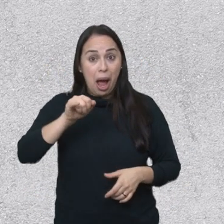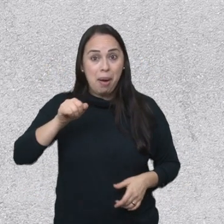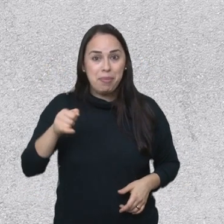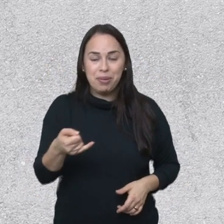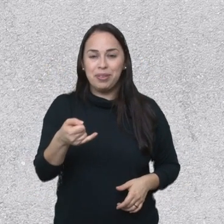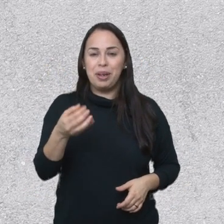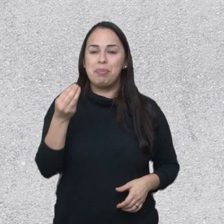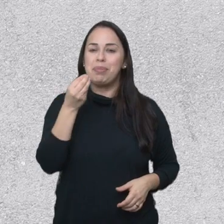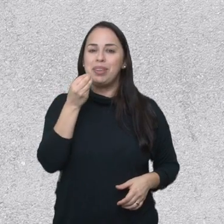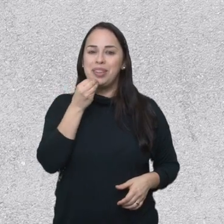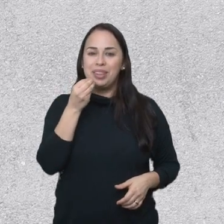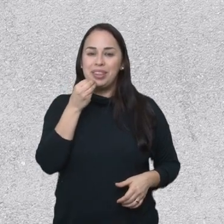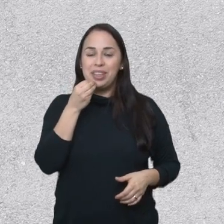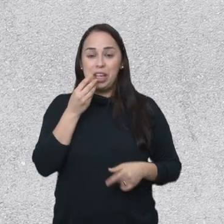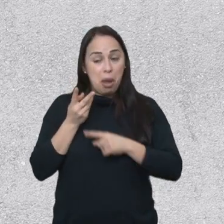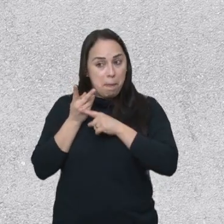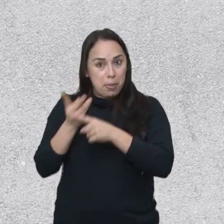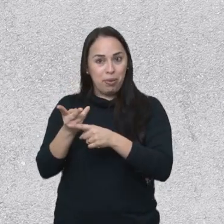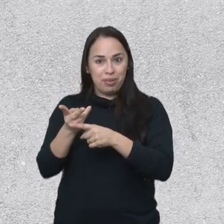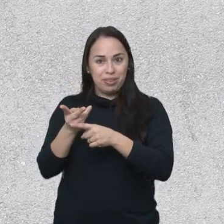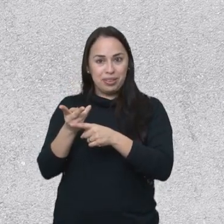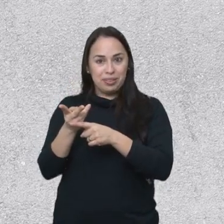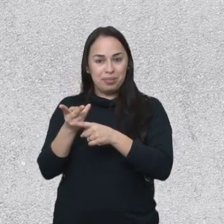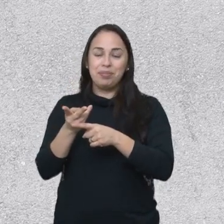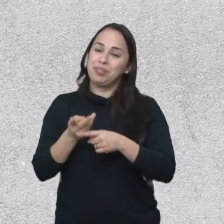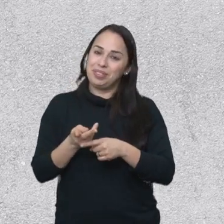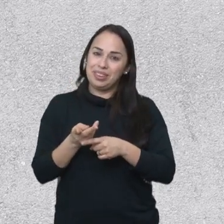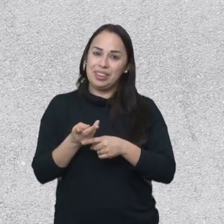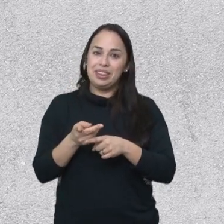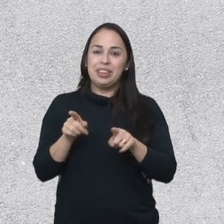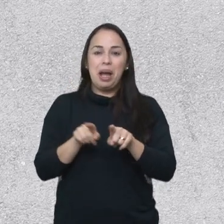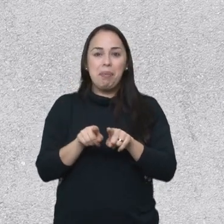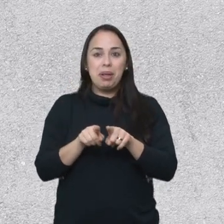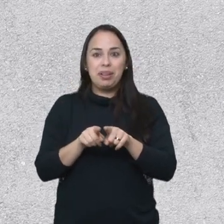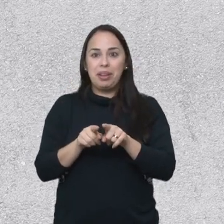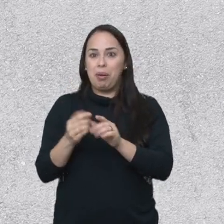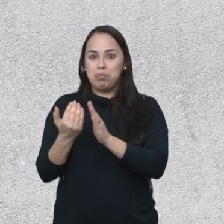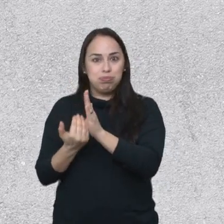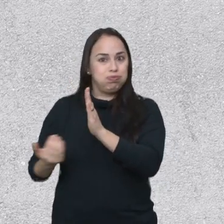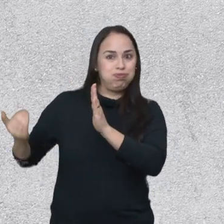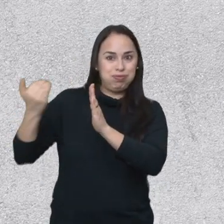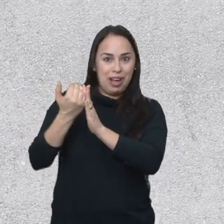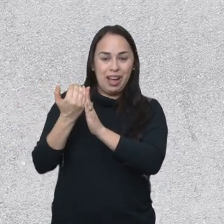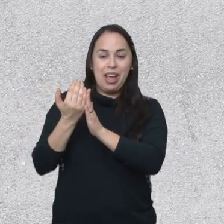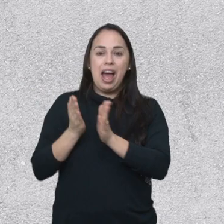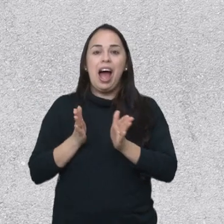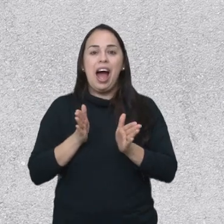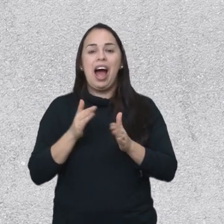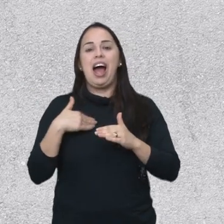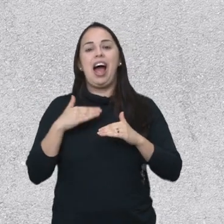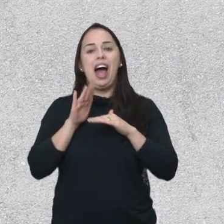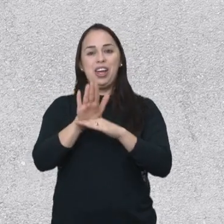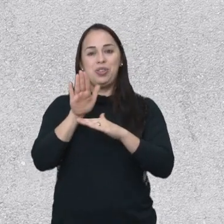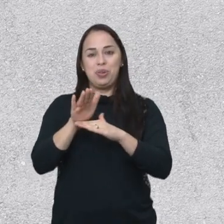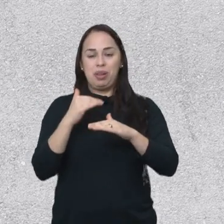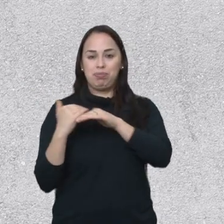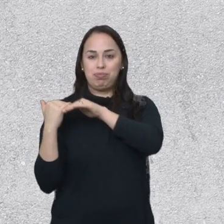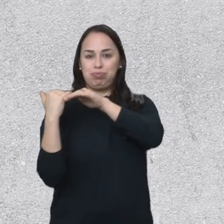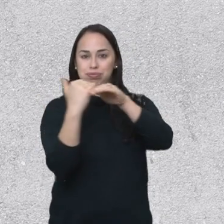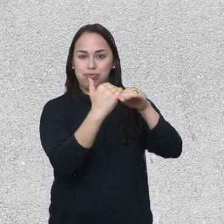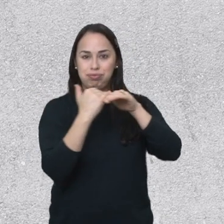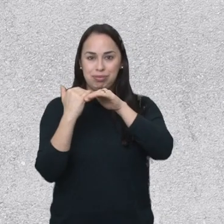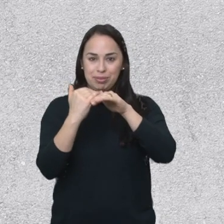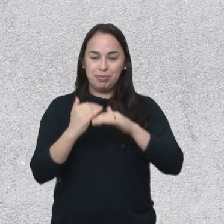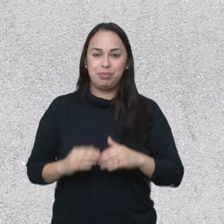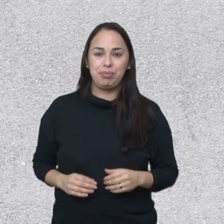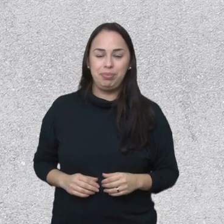aqui, mas se você se interessou, aproveita as oportunidades e vai atrás dessa profissão, que além de estar super em alta, ajuda a promover a